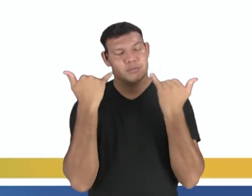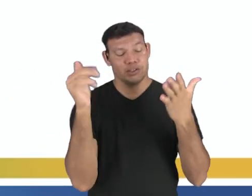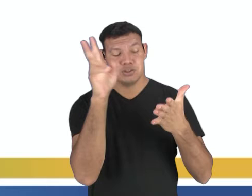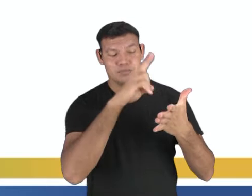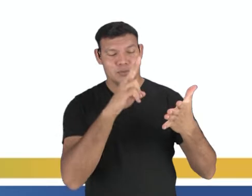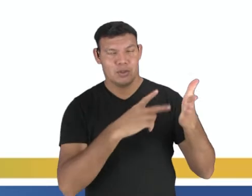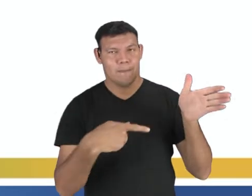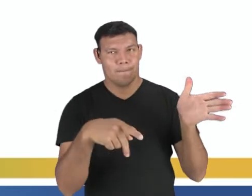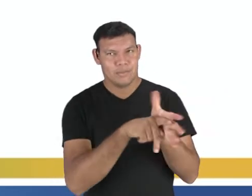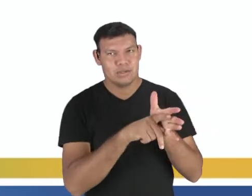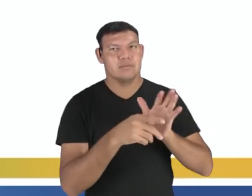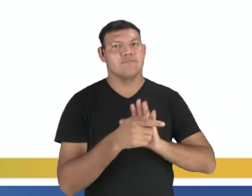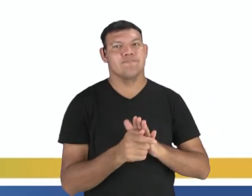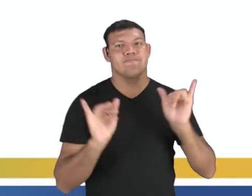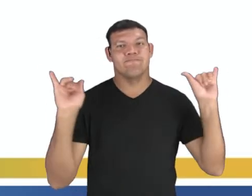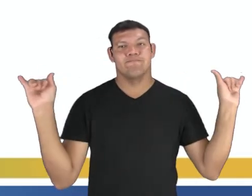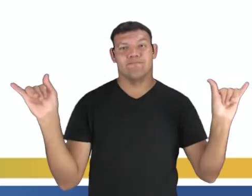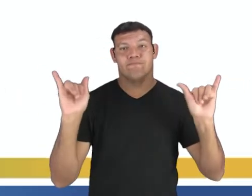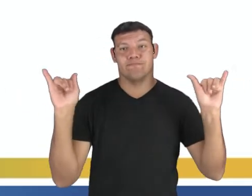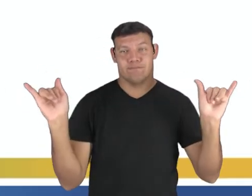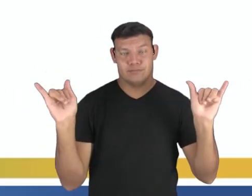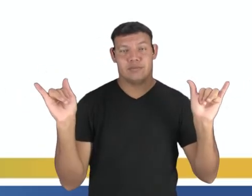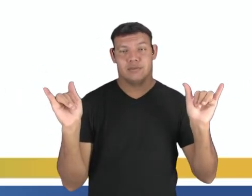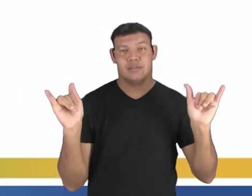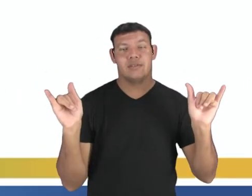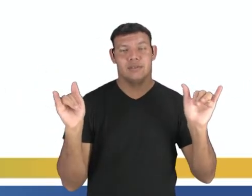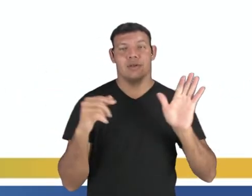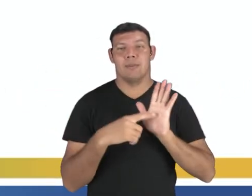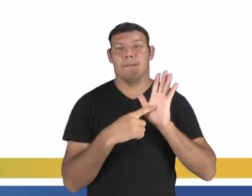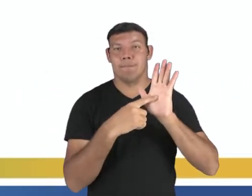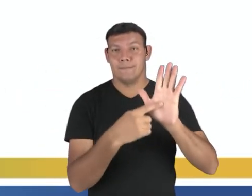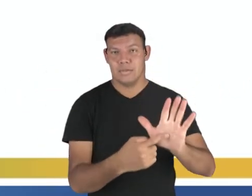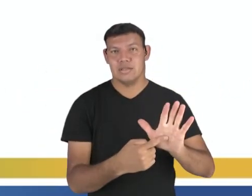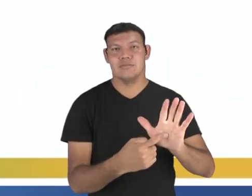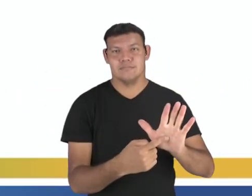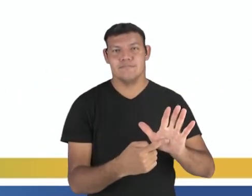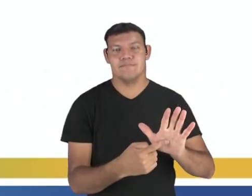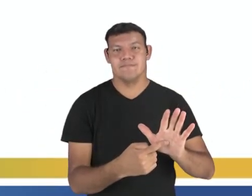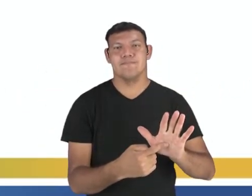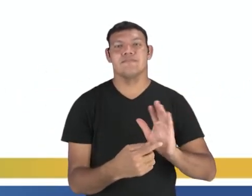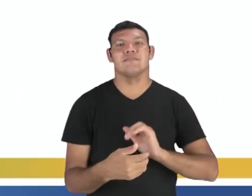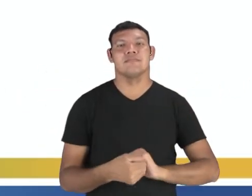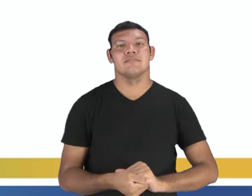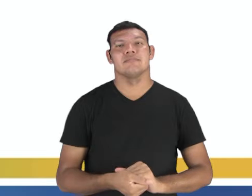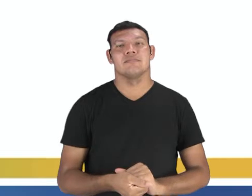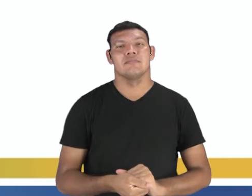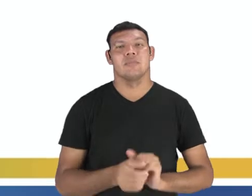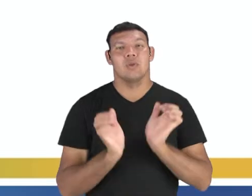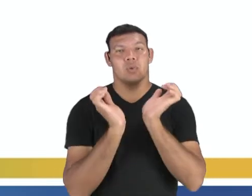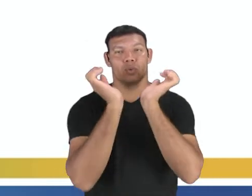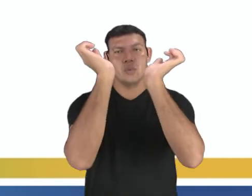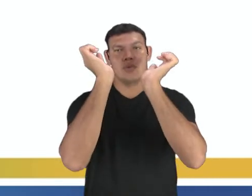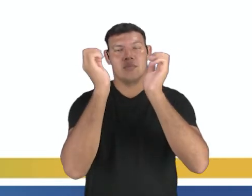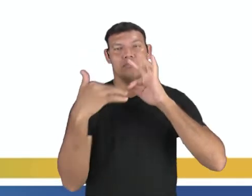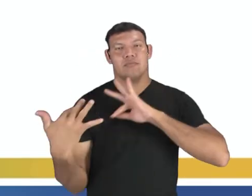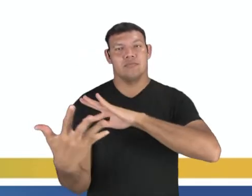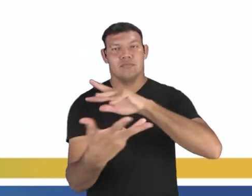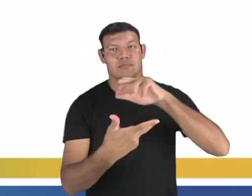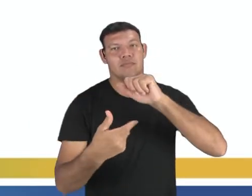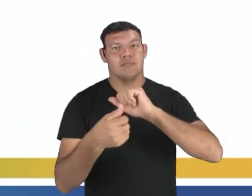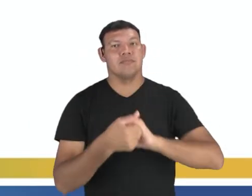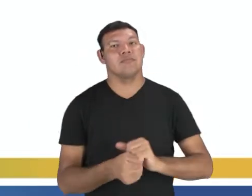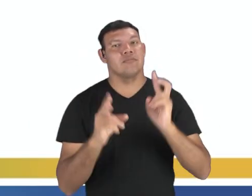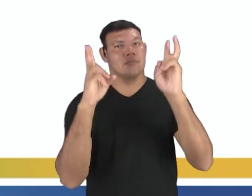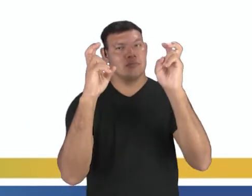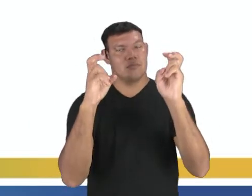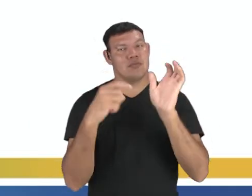leitor. O fato de a notícia acima dizer a respeito à Copa do Mundo. Um tema